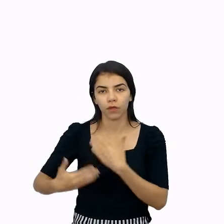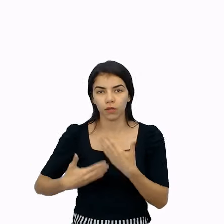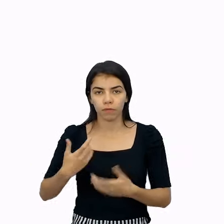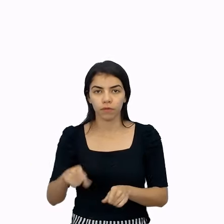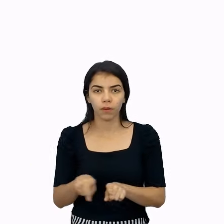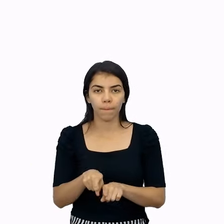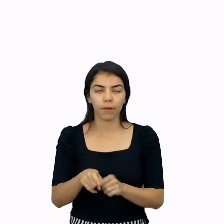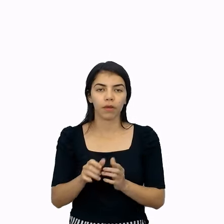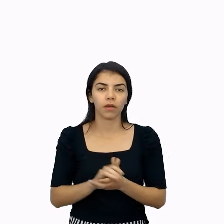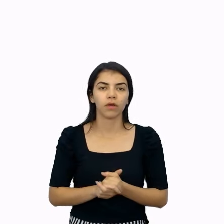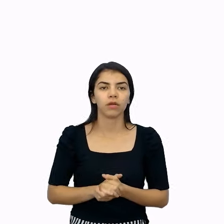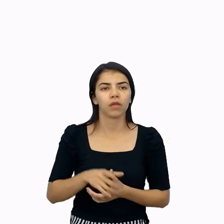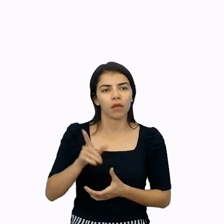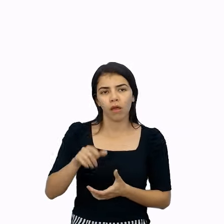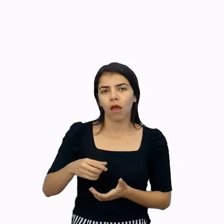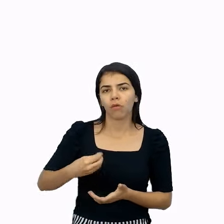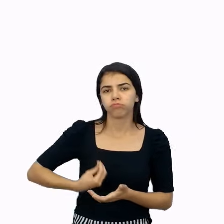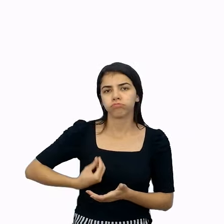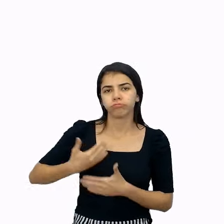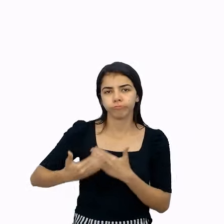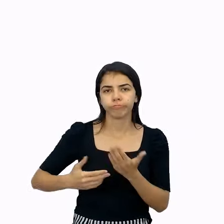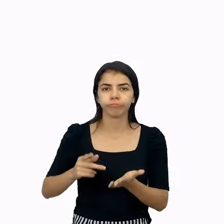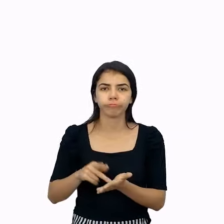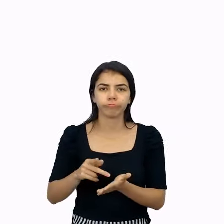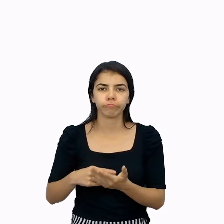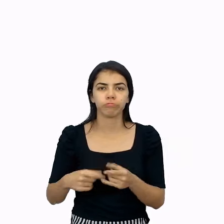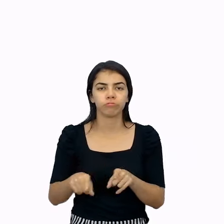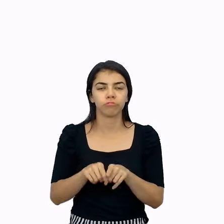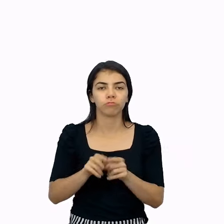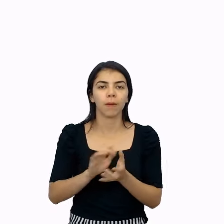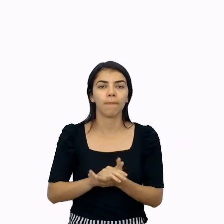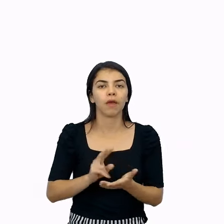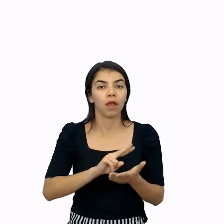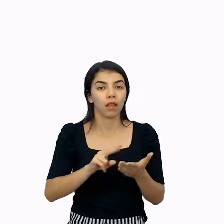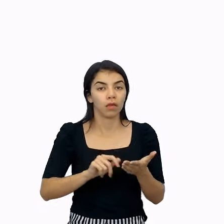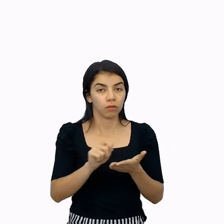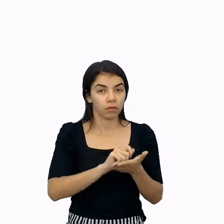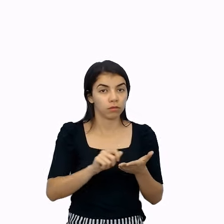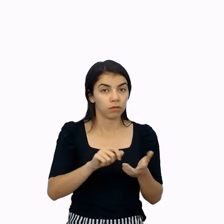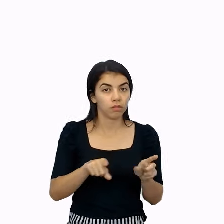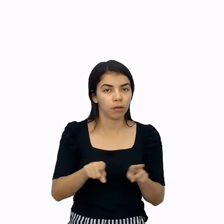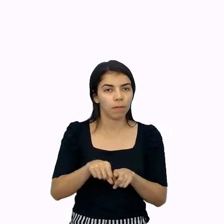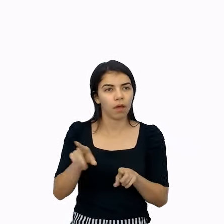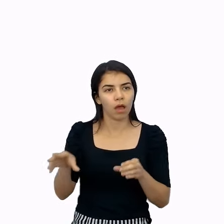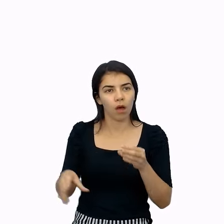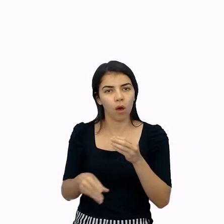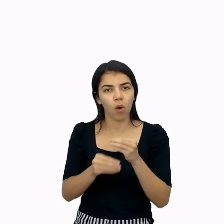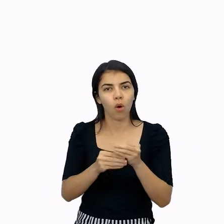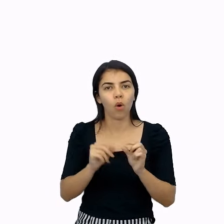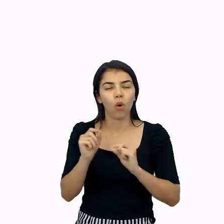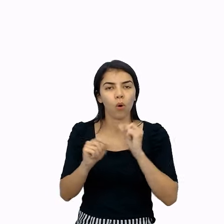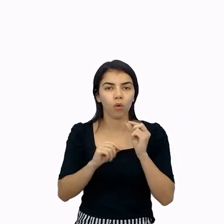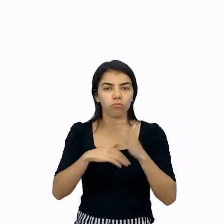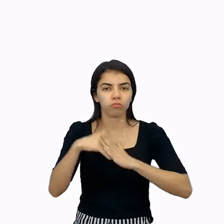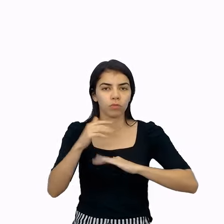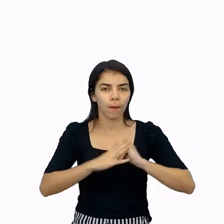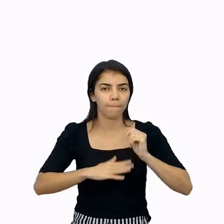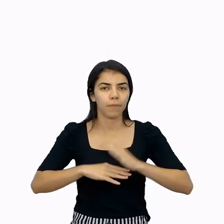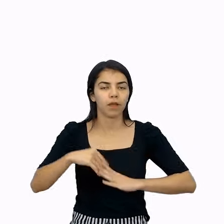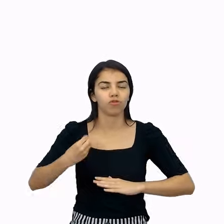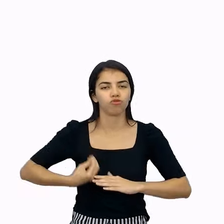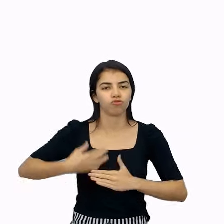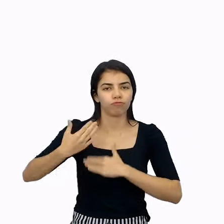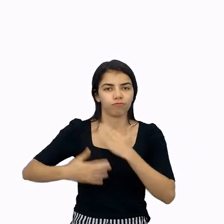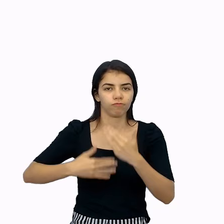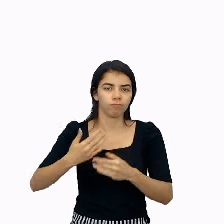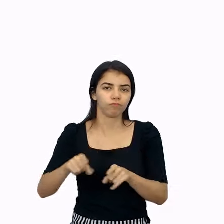ainda, né, presentes na atualidade. Então, a leitura e a escrita complementam entre si as práticas cotidianas.